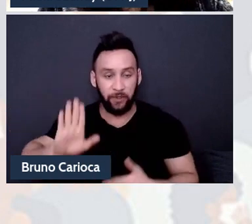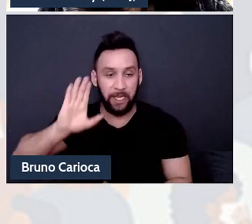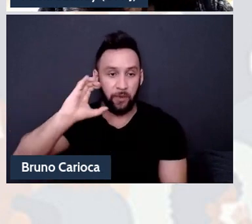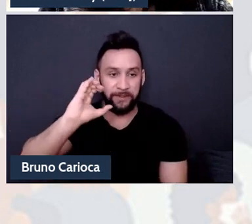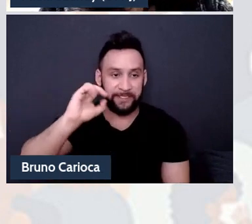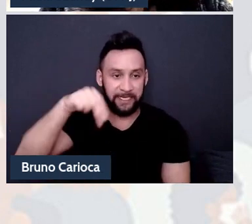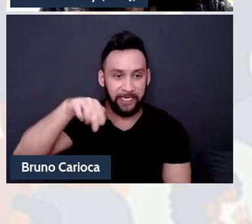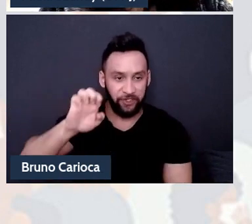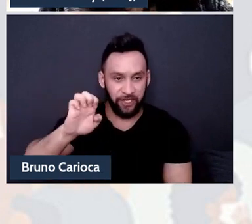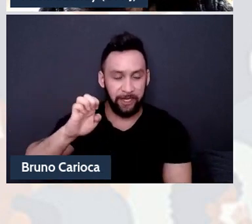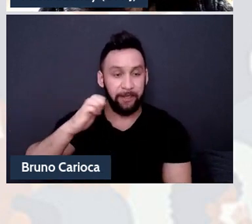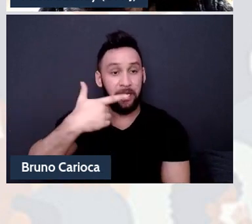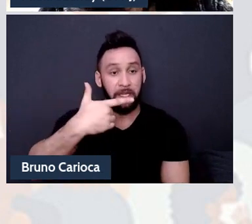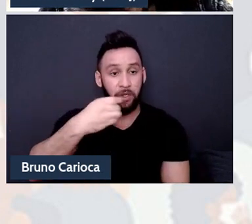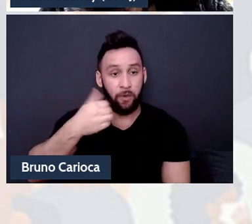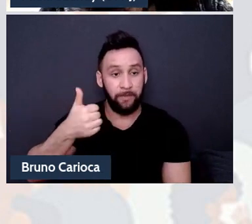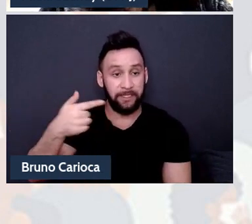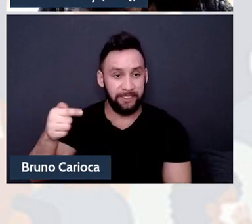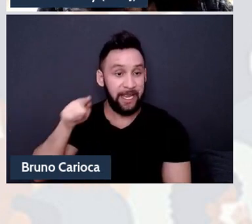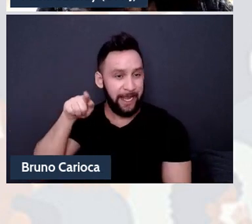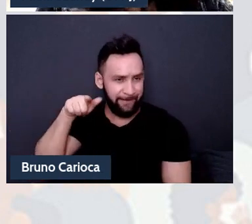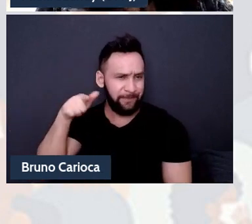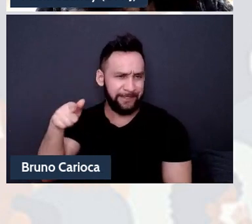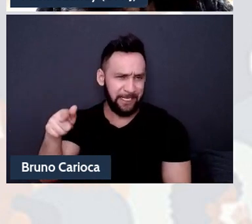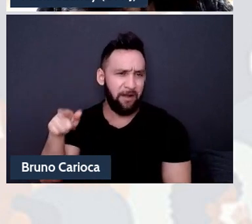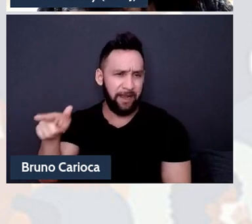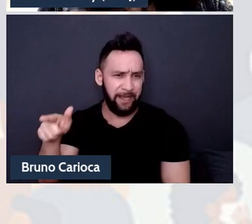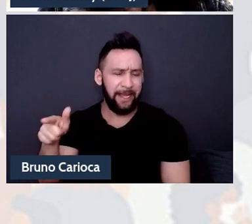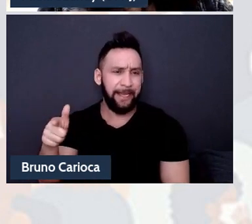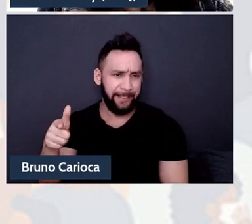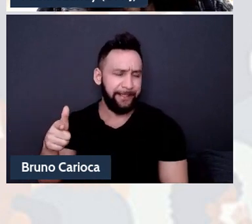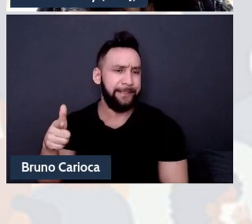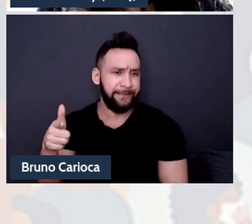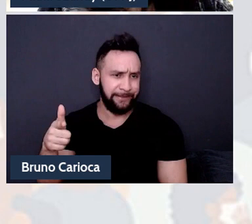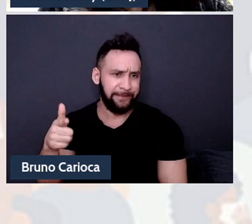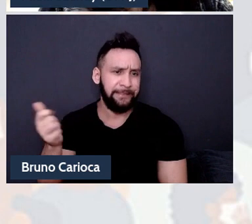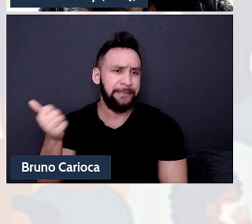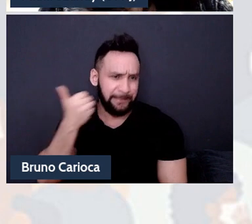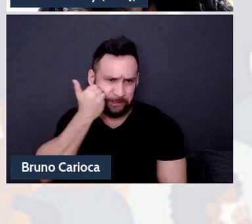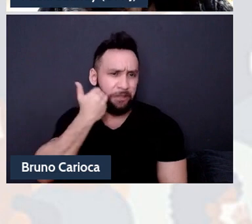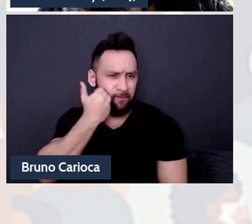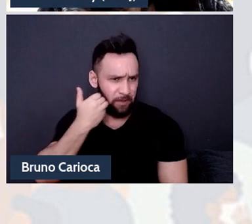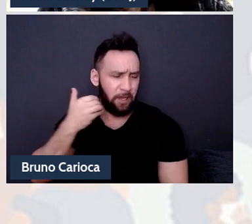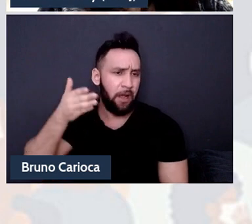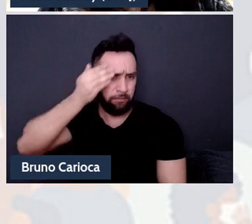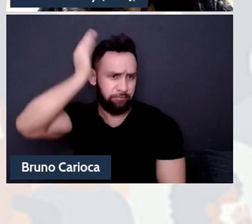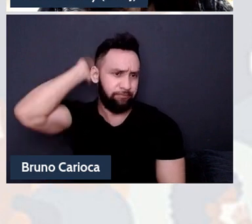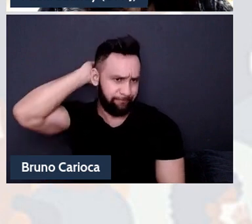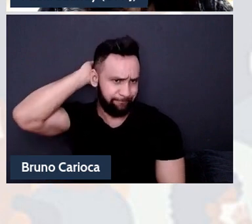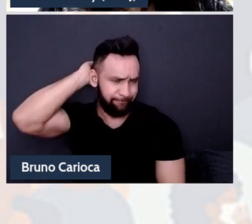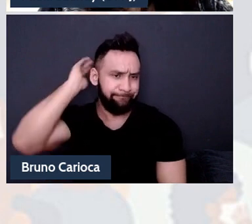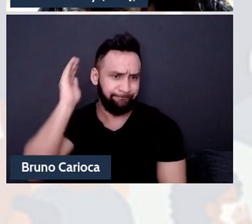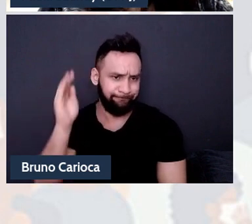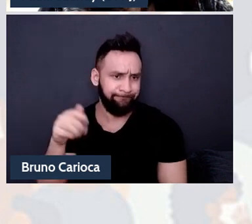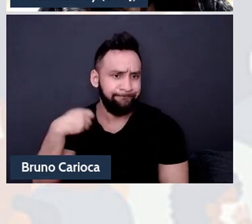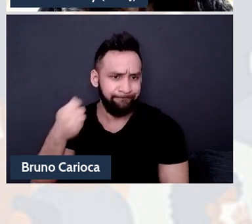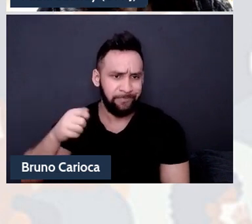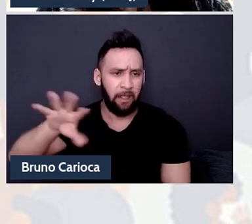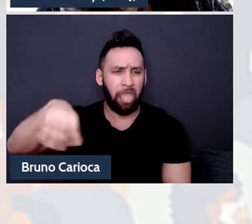no governo do golpista Temer, né? A gente vê nesse período, né, uma guinada